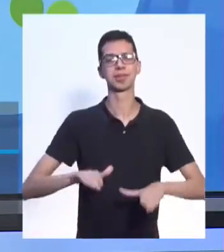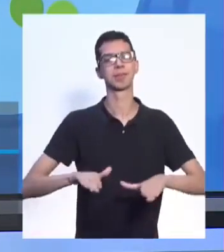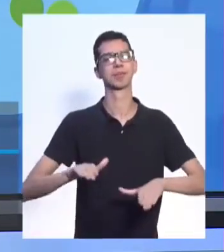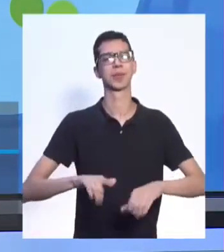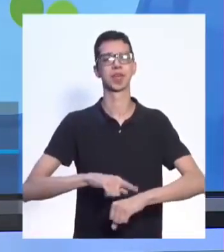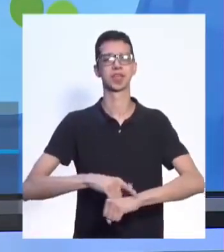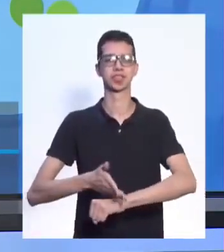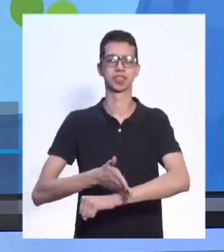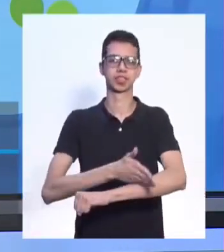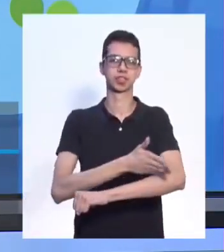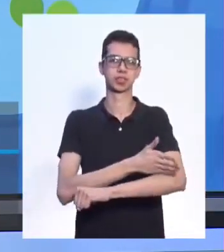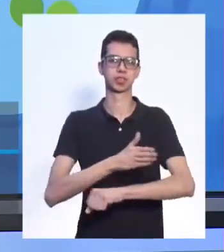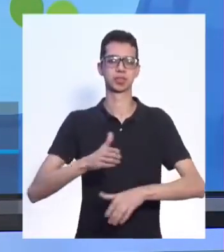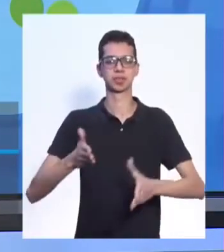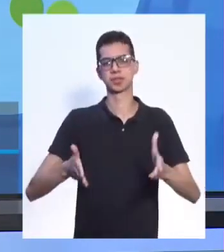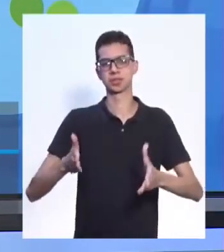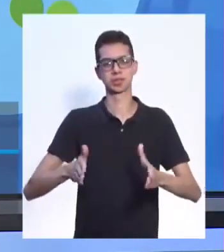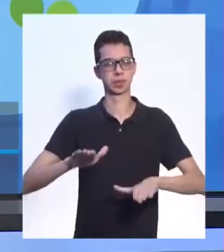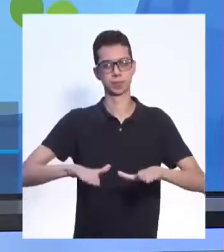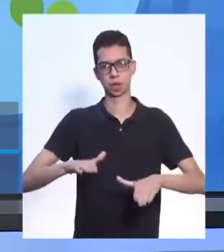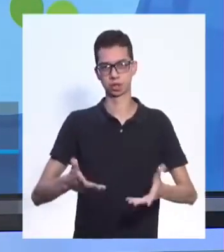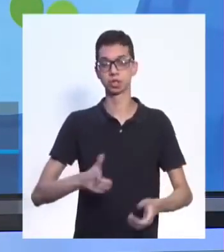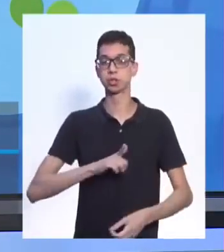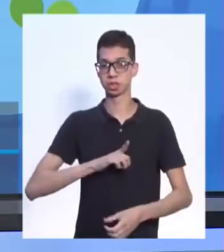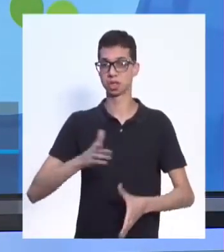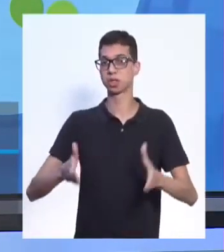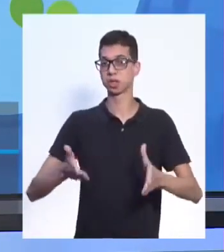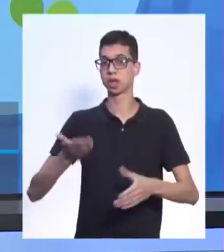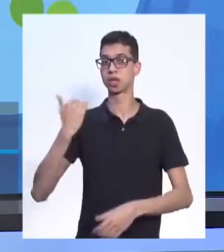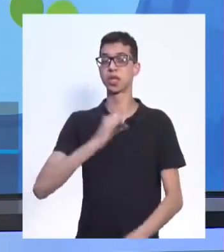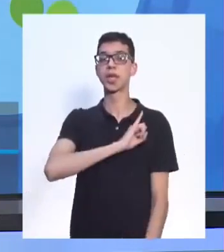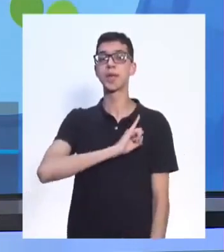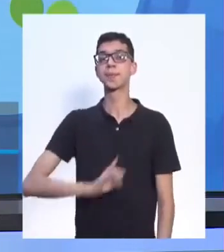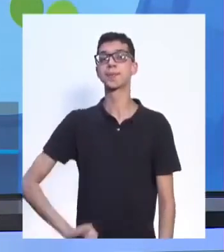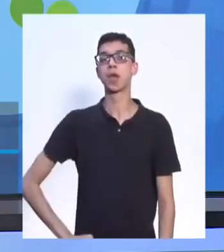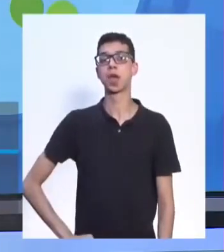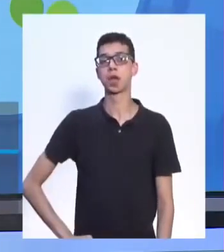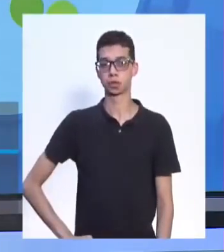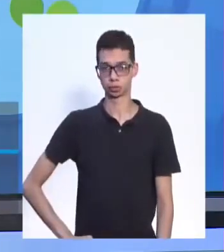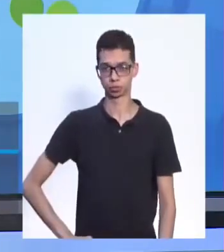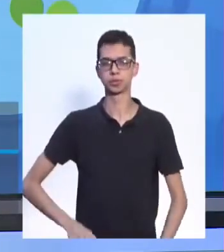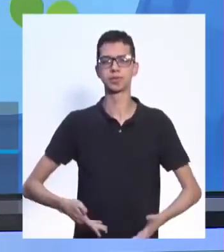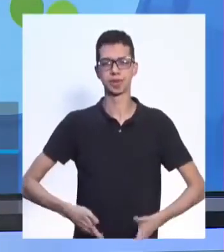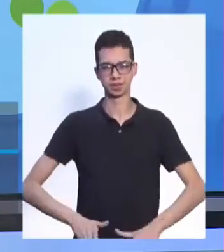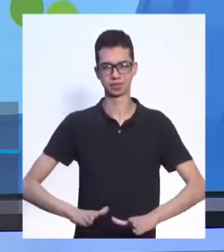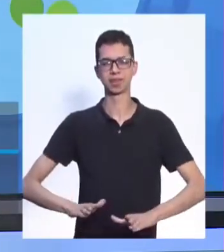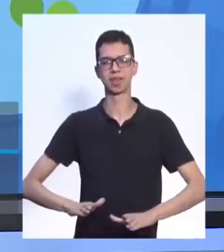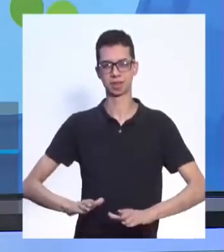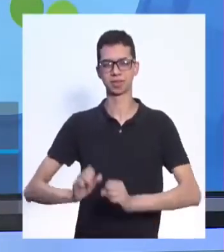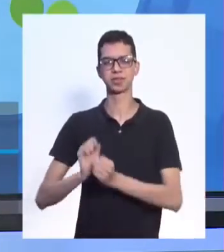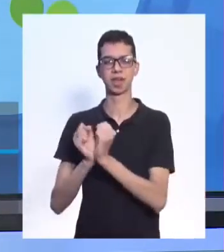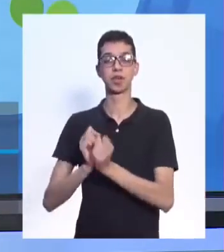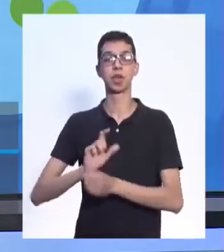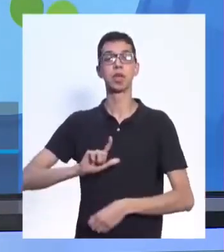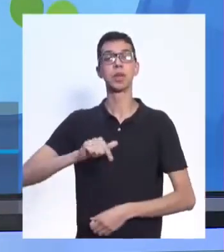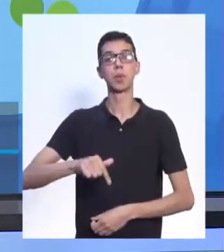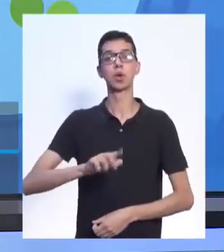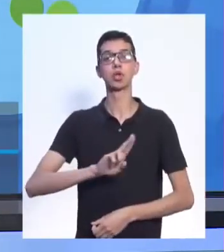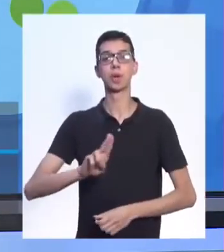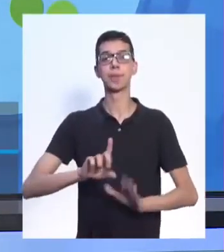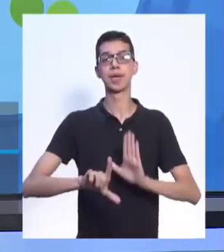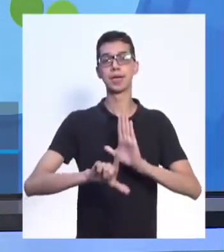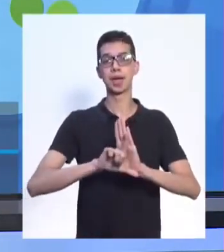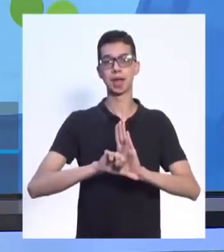Existiam época no Império onde sim, a criança já nascia escrava, mas depois da lei do ventre livre, né, todas as crianças que nasciam como